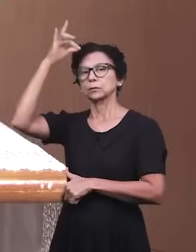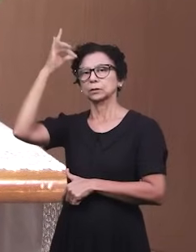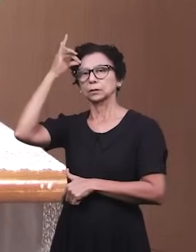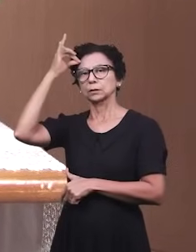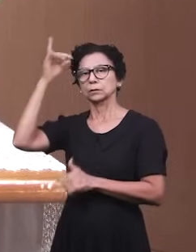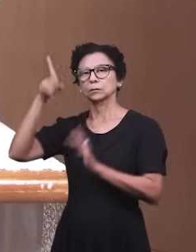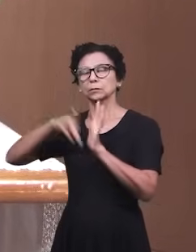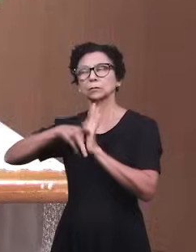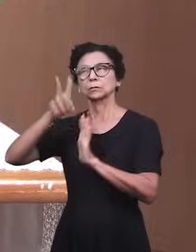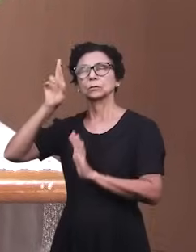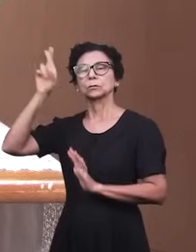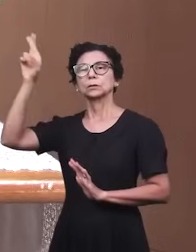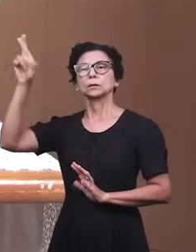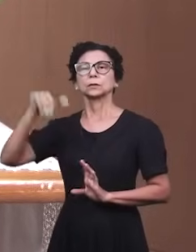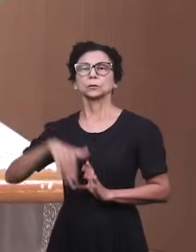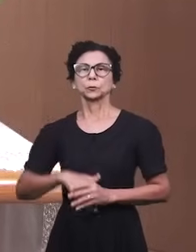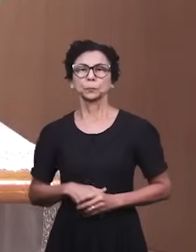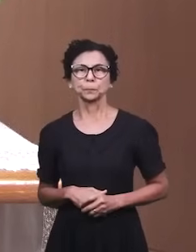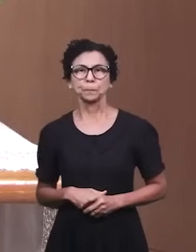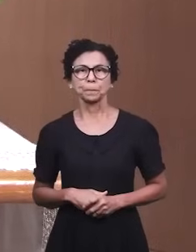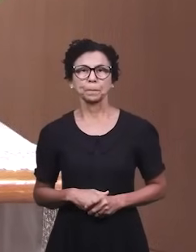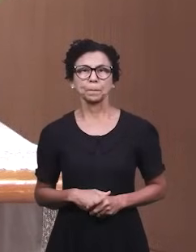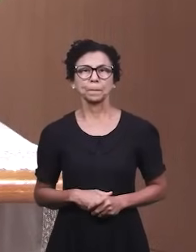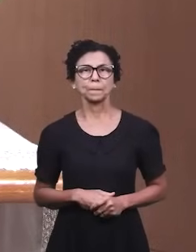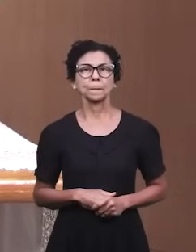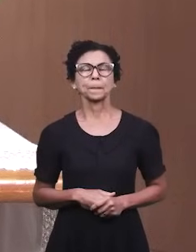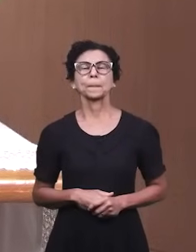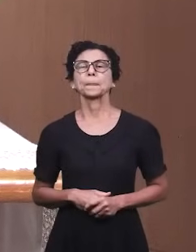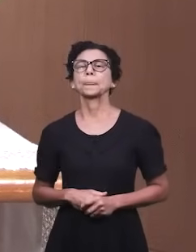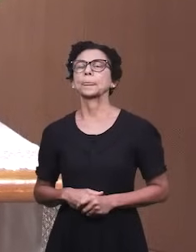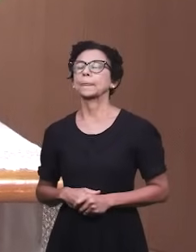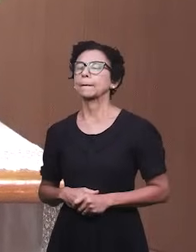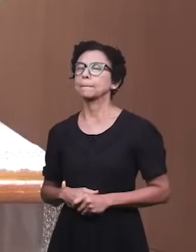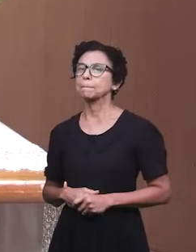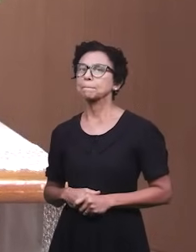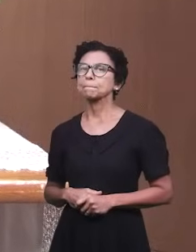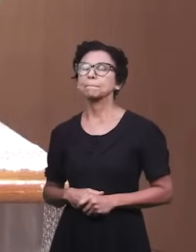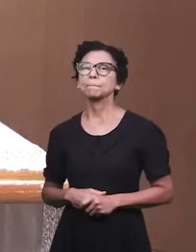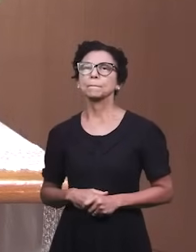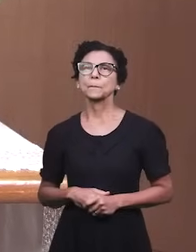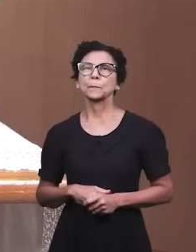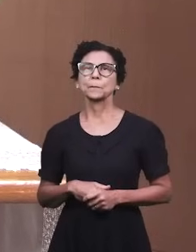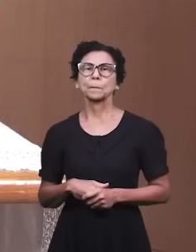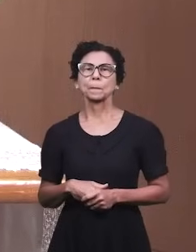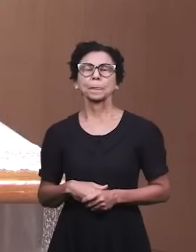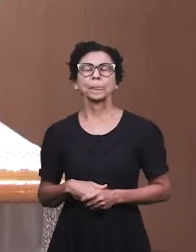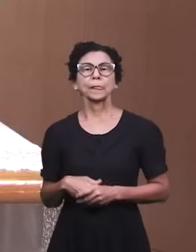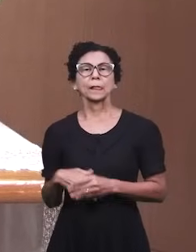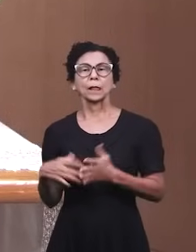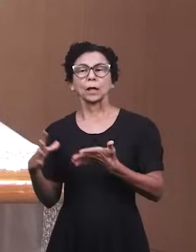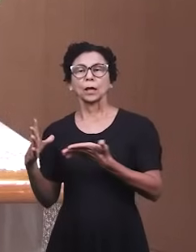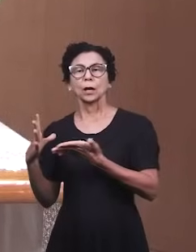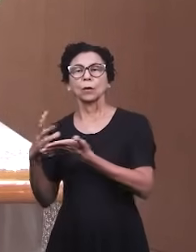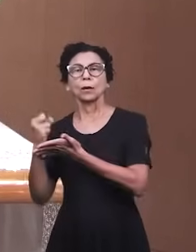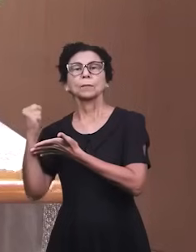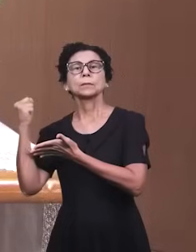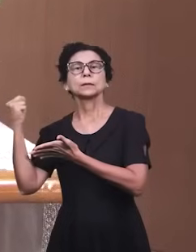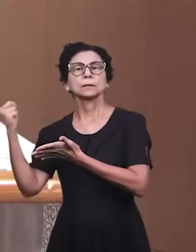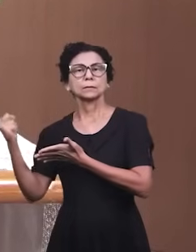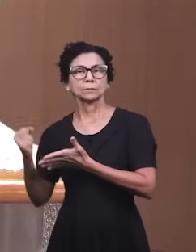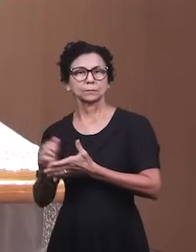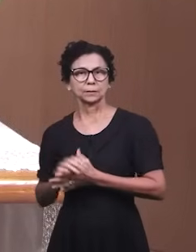finalizamos: e de dia aguardarei. O arrebatamento é o momento que